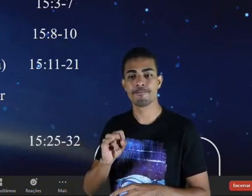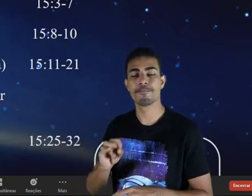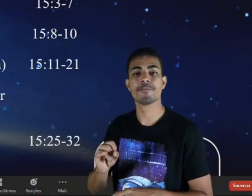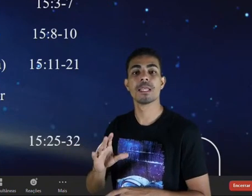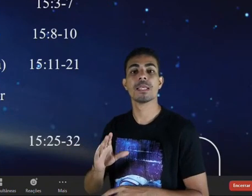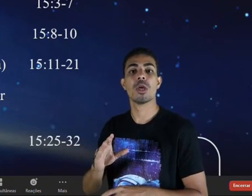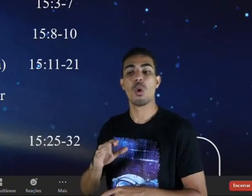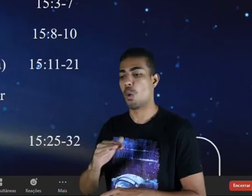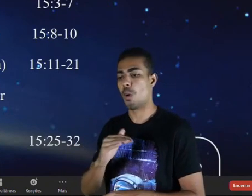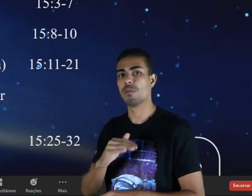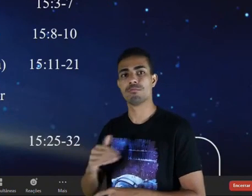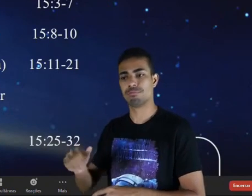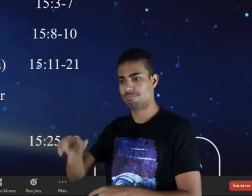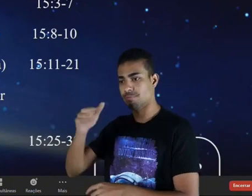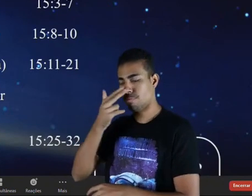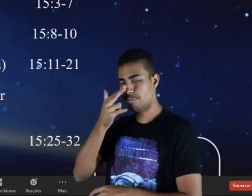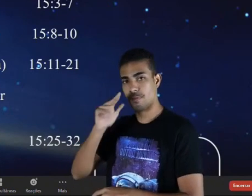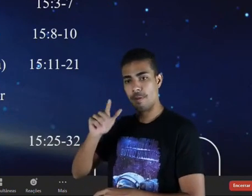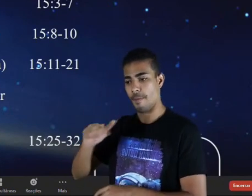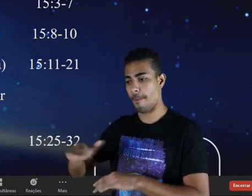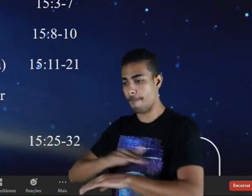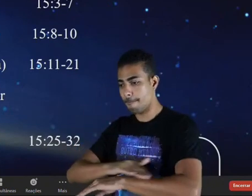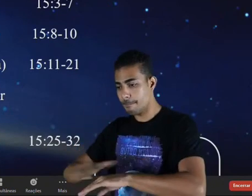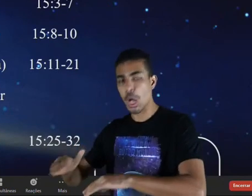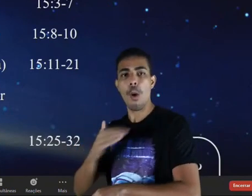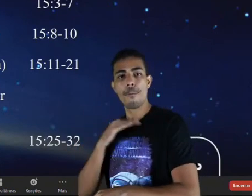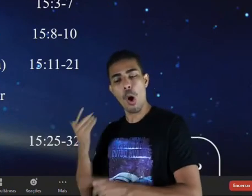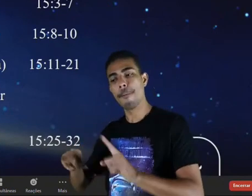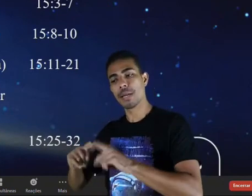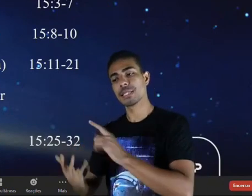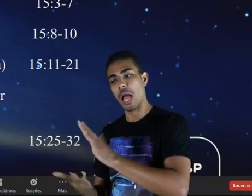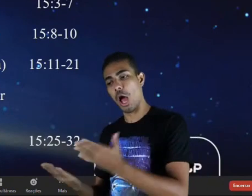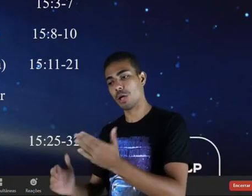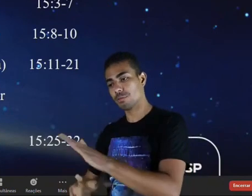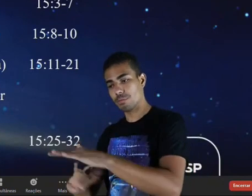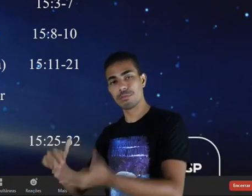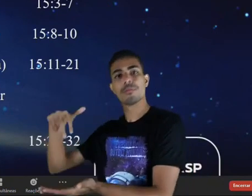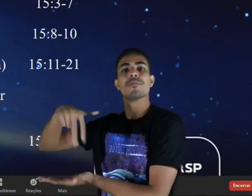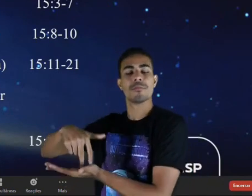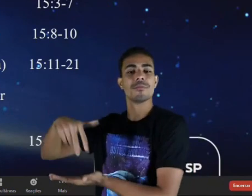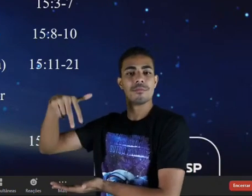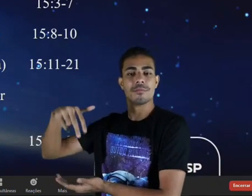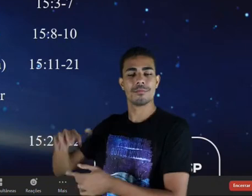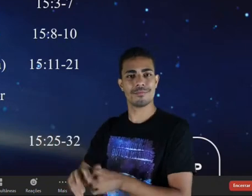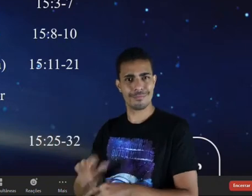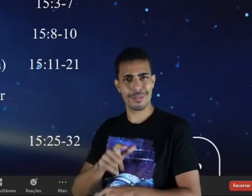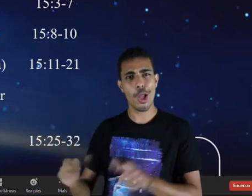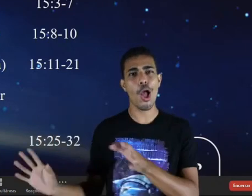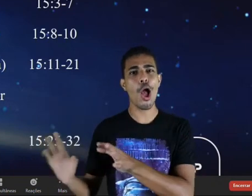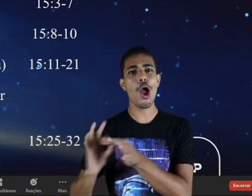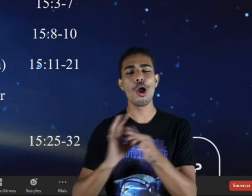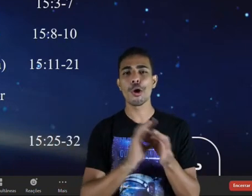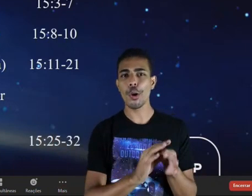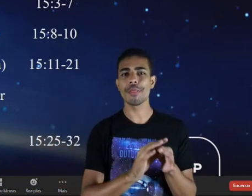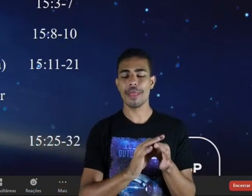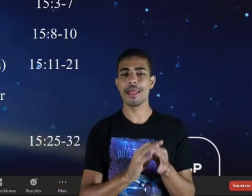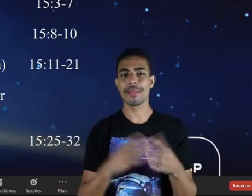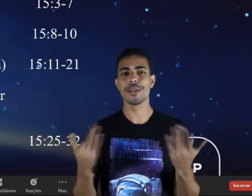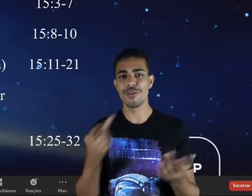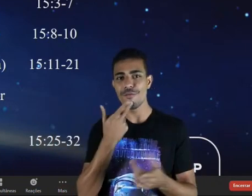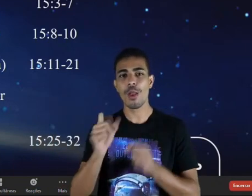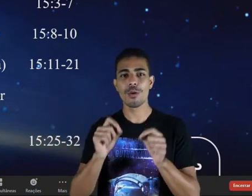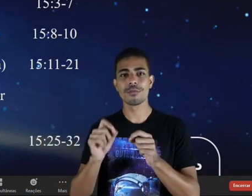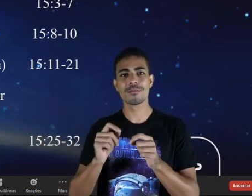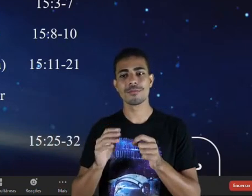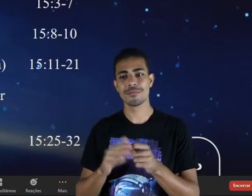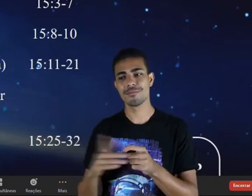irmão estava morto e reviveu, estava perdido e foi encontrado. Qual que é o contexto imediato daquilo ali? a parábola do filho pródigo. Qual que é o contexto amplo? Todo o capítulo 15